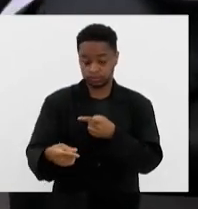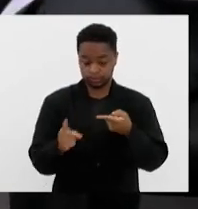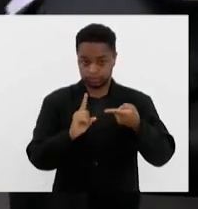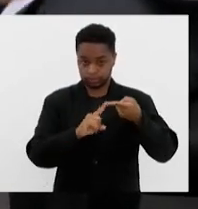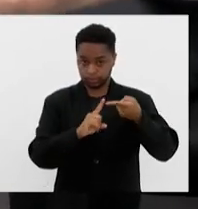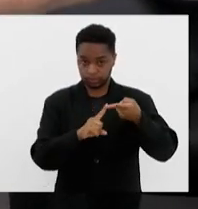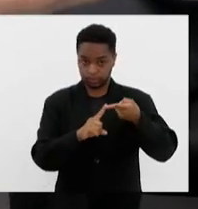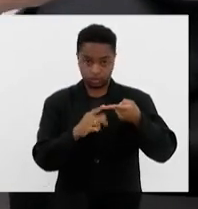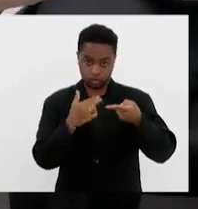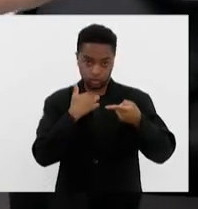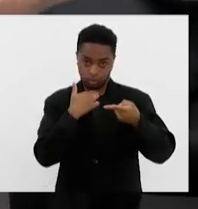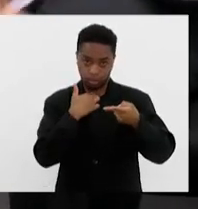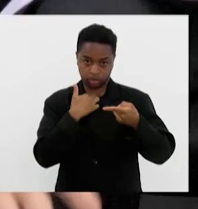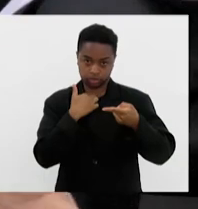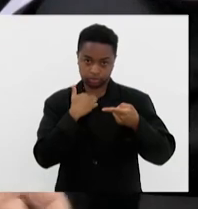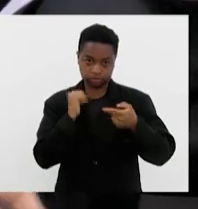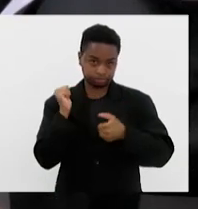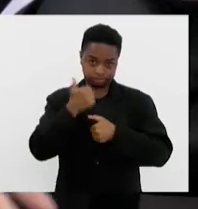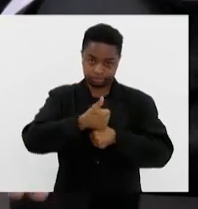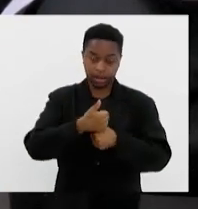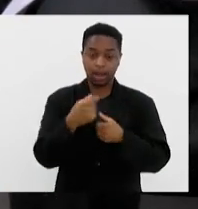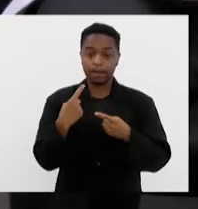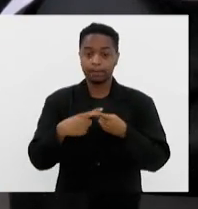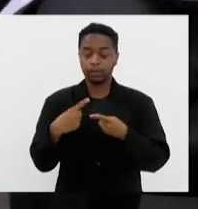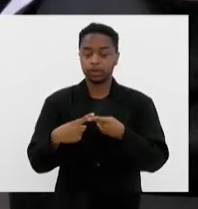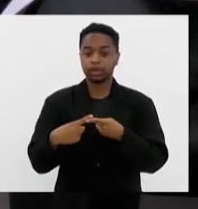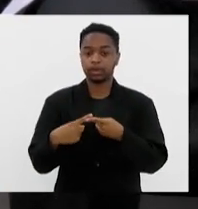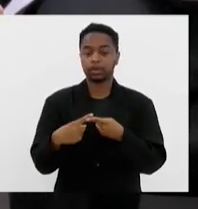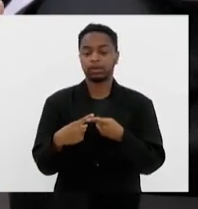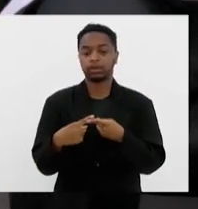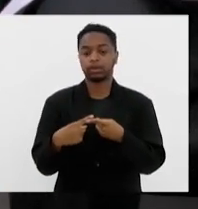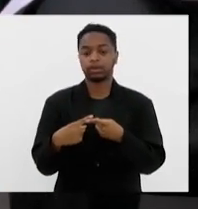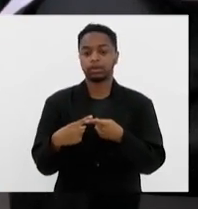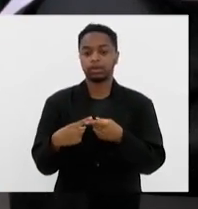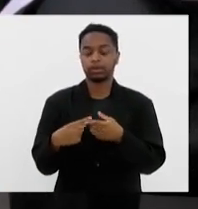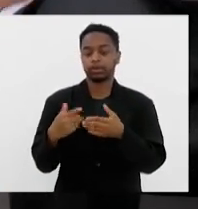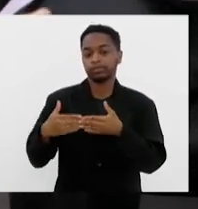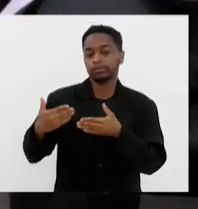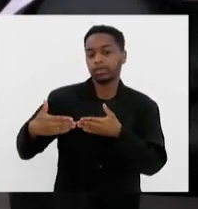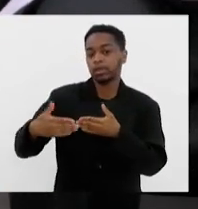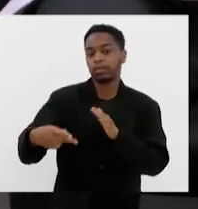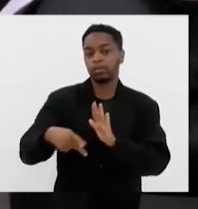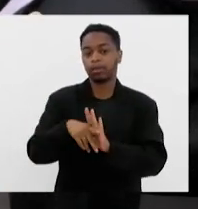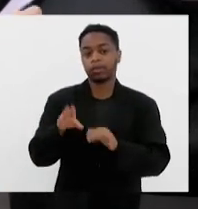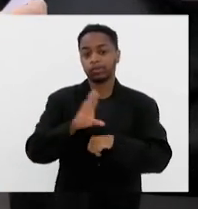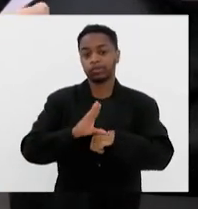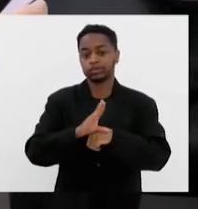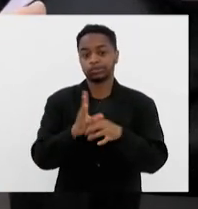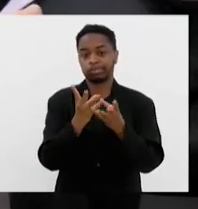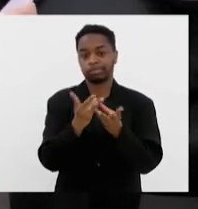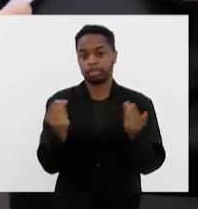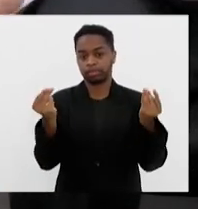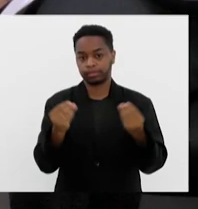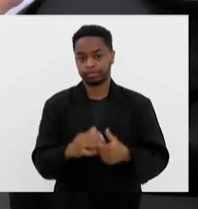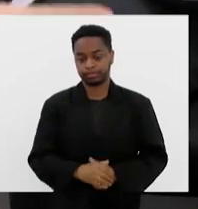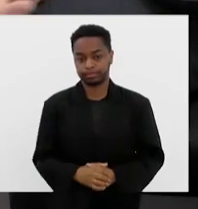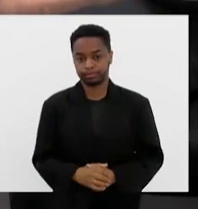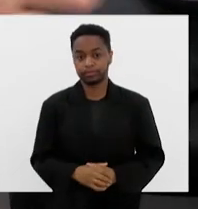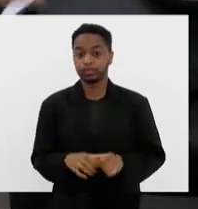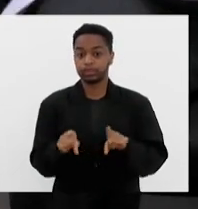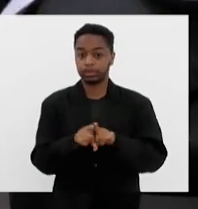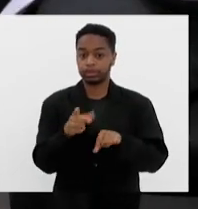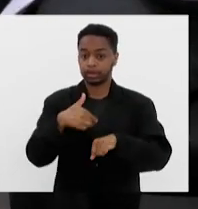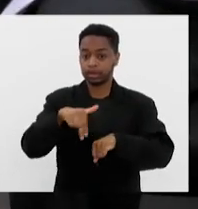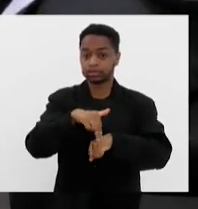não será compensado. Senão, as projeções da Constituição vão para o espaço. Né? E a União vai